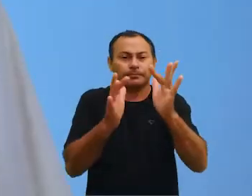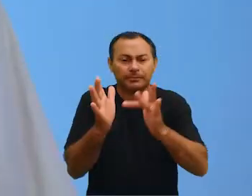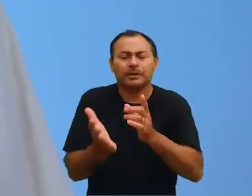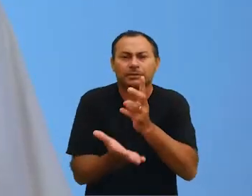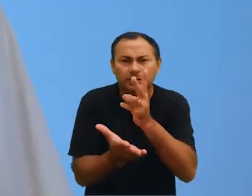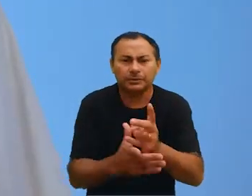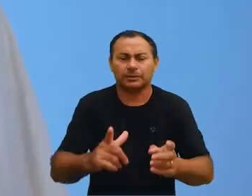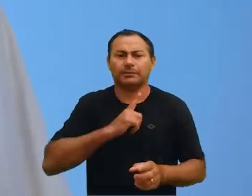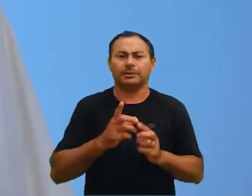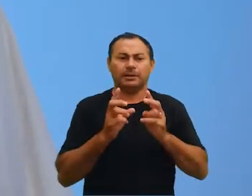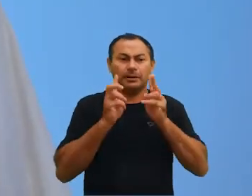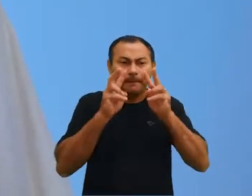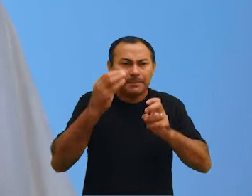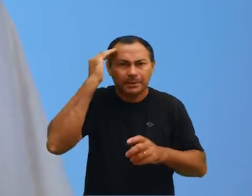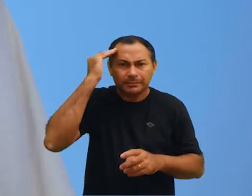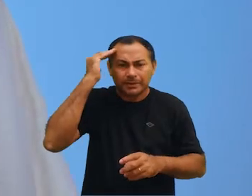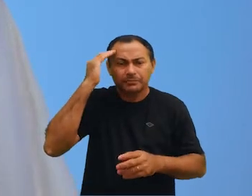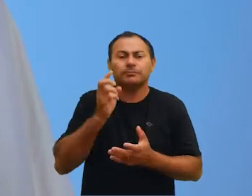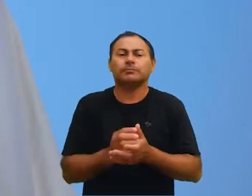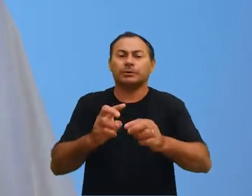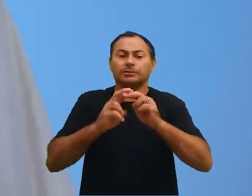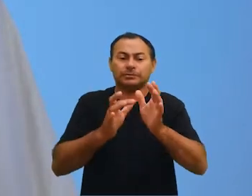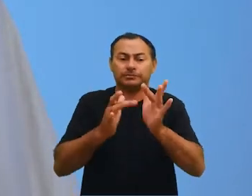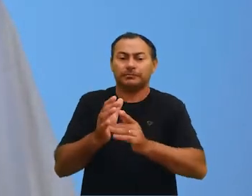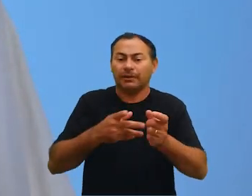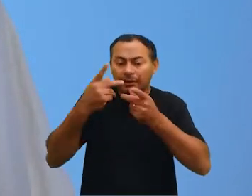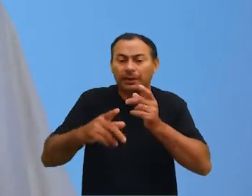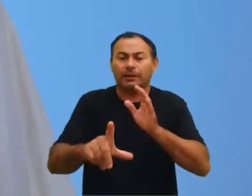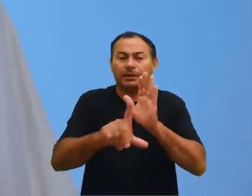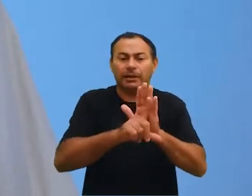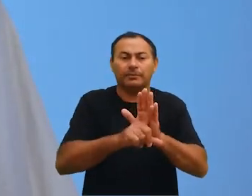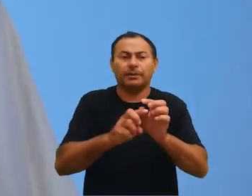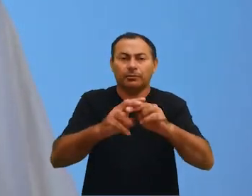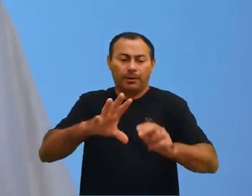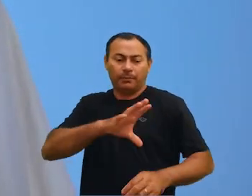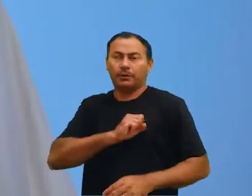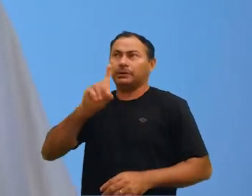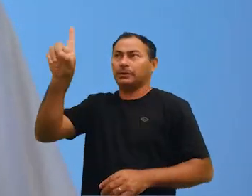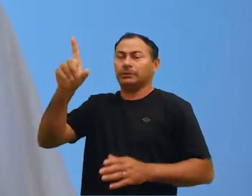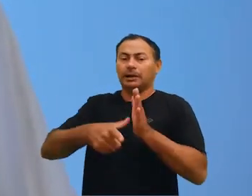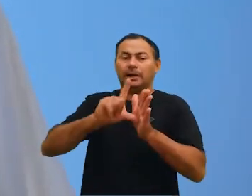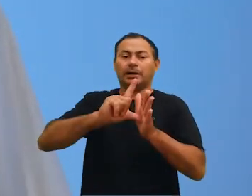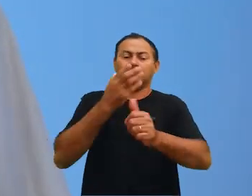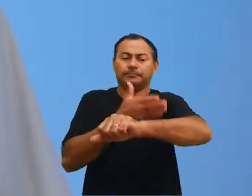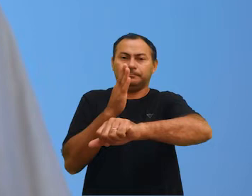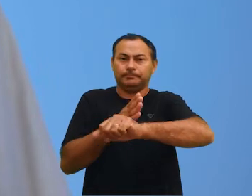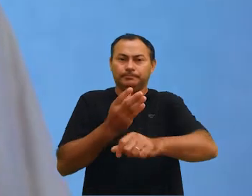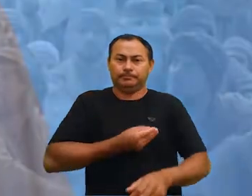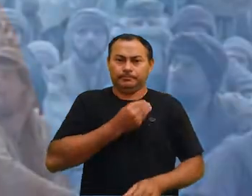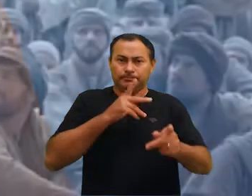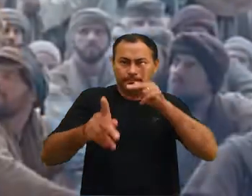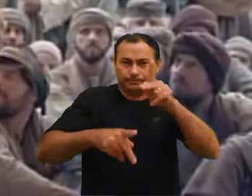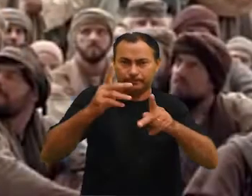Jesus sempre teve esta visão. Por isso podemos dizer que ele passava a lei pelo prisma do amor de Deus antes de aplicá-la na vida do